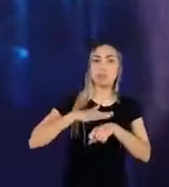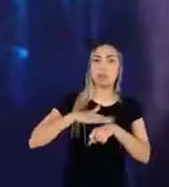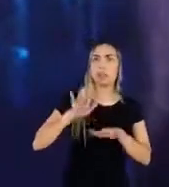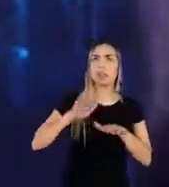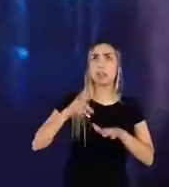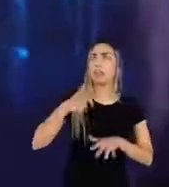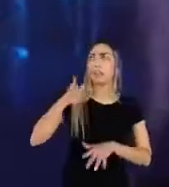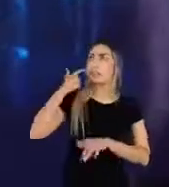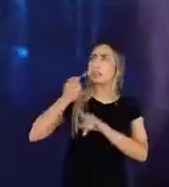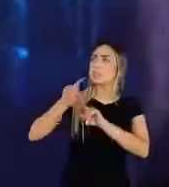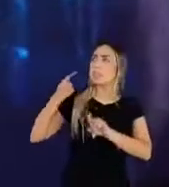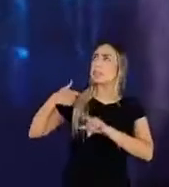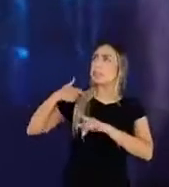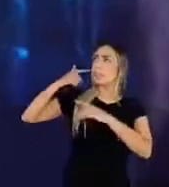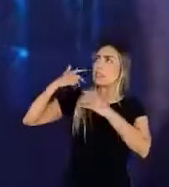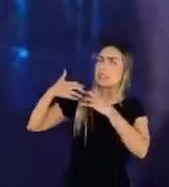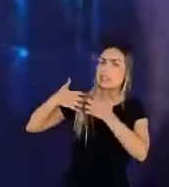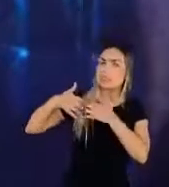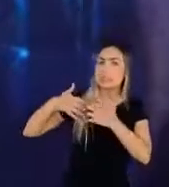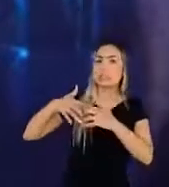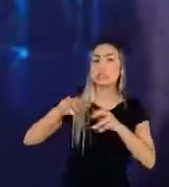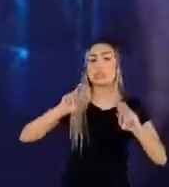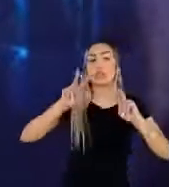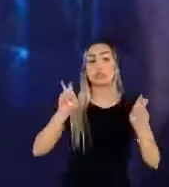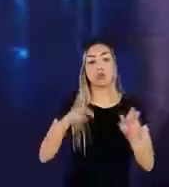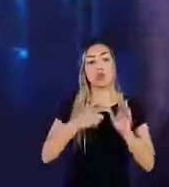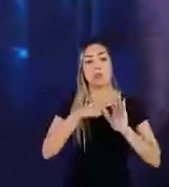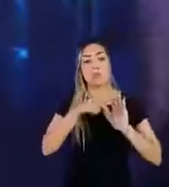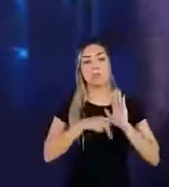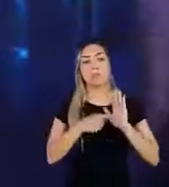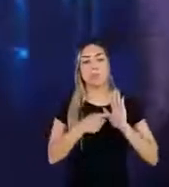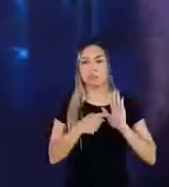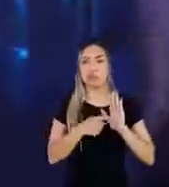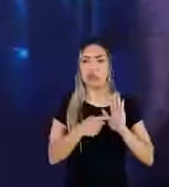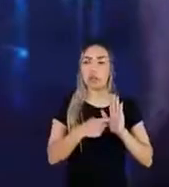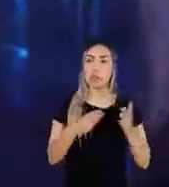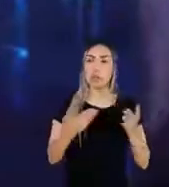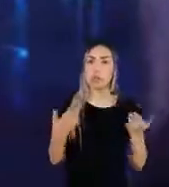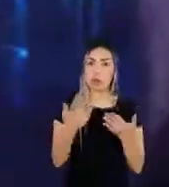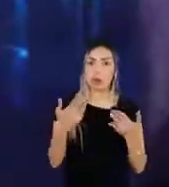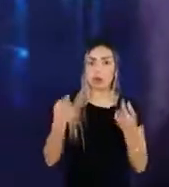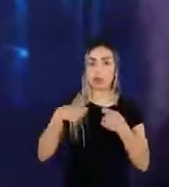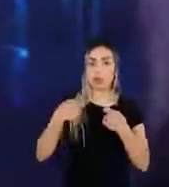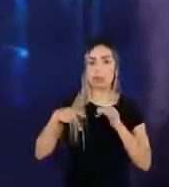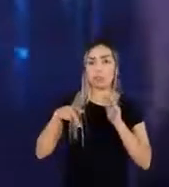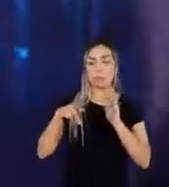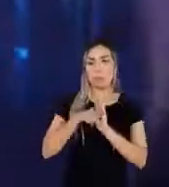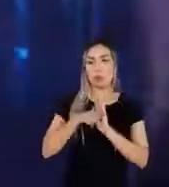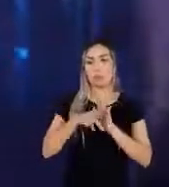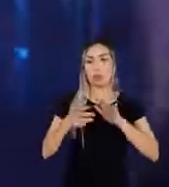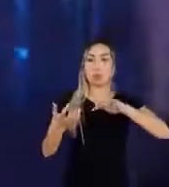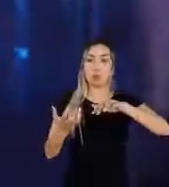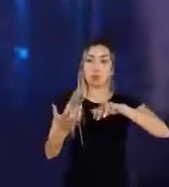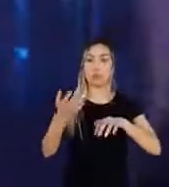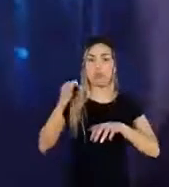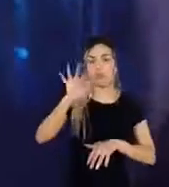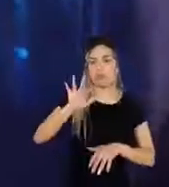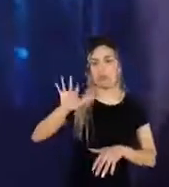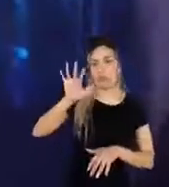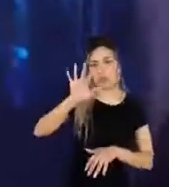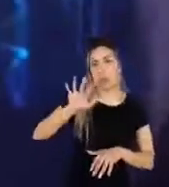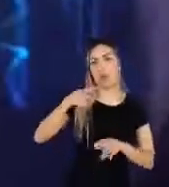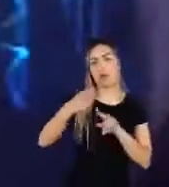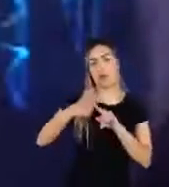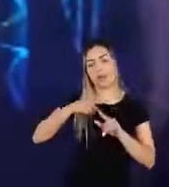semana, um projeto em que, porque como a iniciativa tem que ser do governo federal, não pode ser do Congresso, porque trata de tributo, trata de